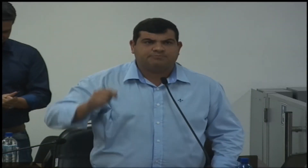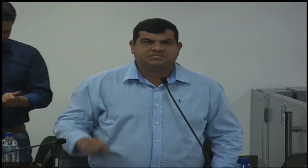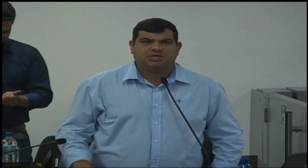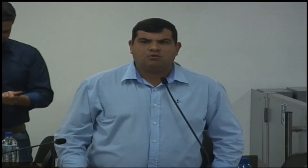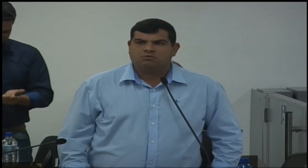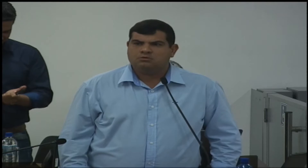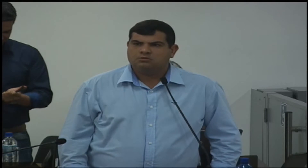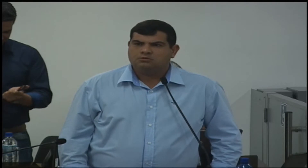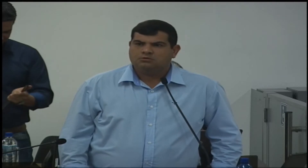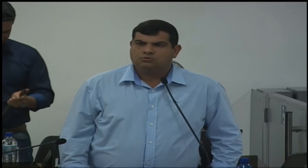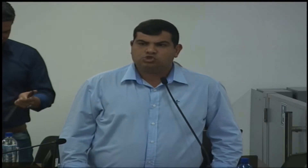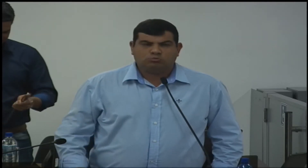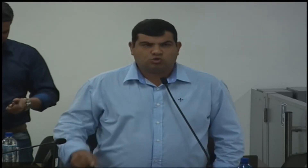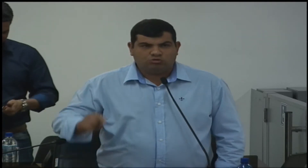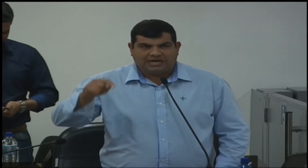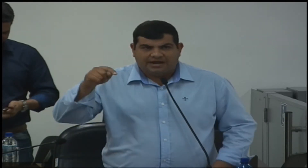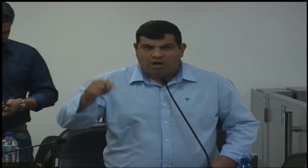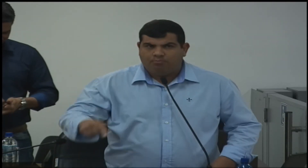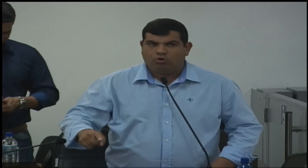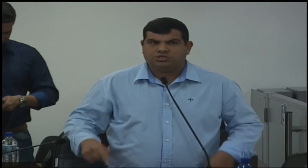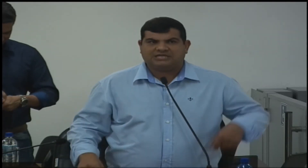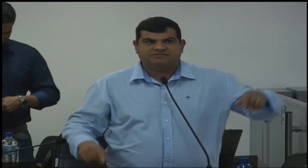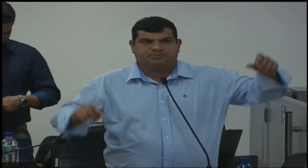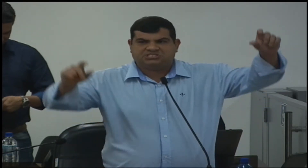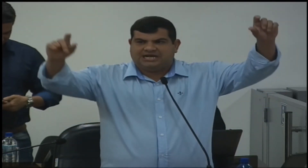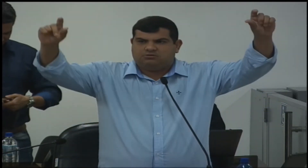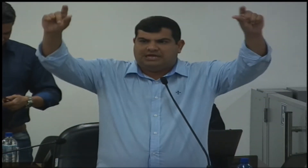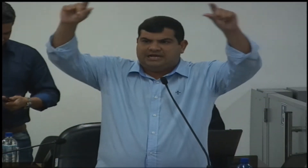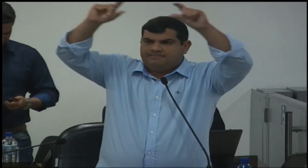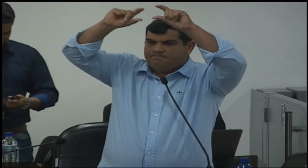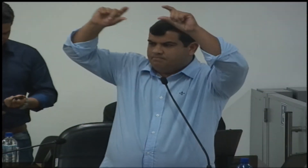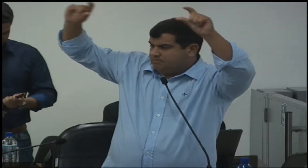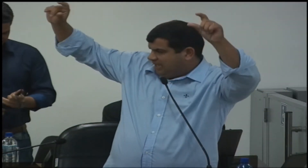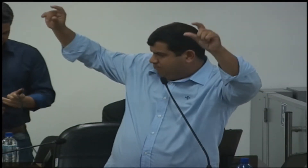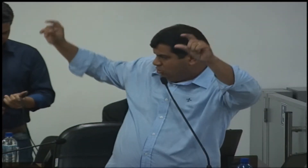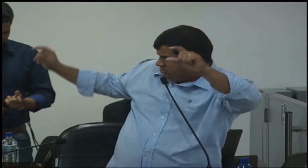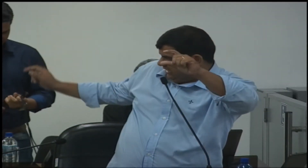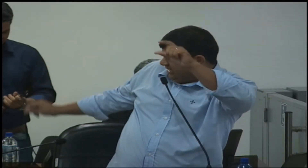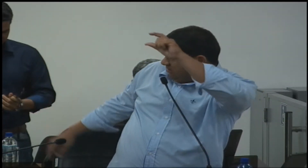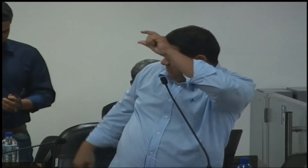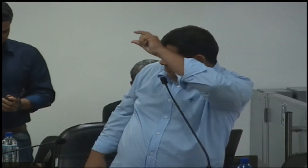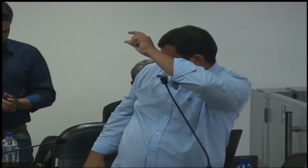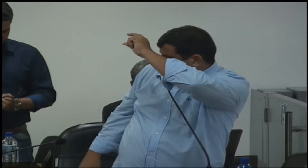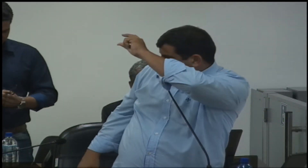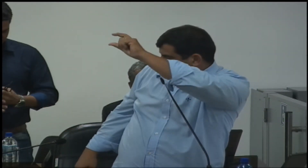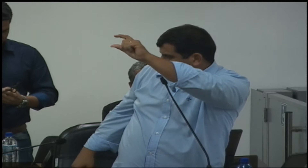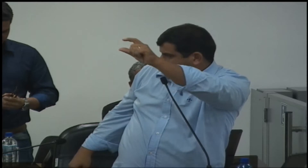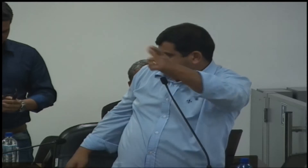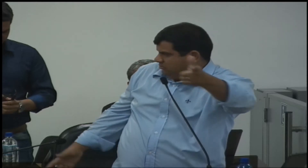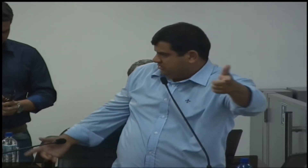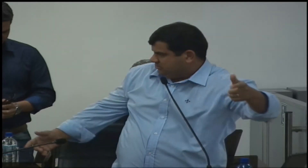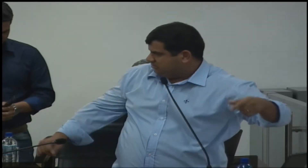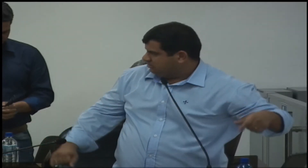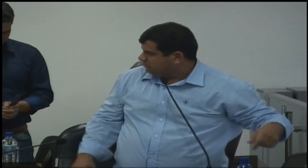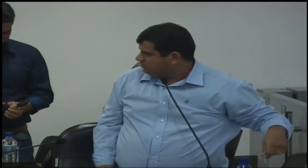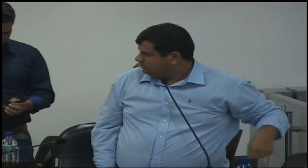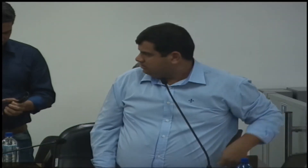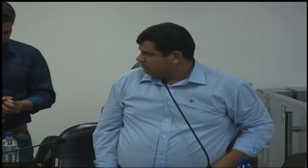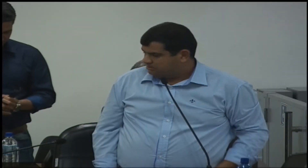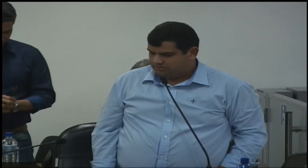sua concepção. Nós somos contrários ao aborto, e estava pichado lá. Aborto legal, Alemão, na Câmara dos Vereadores